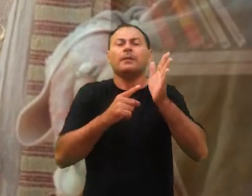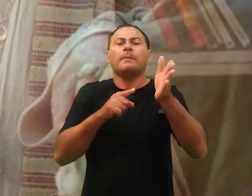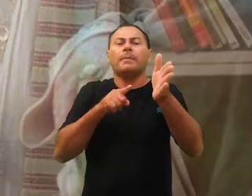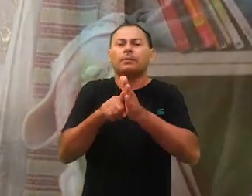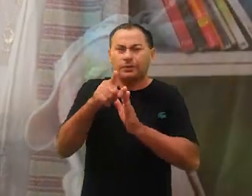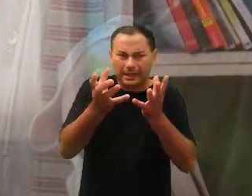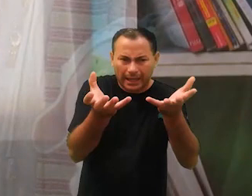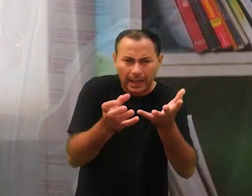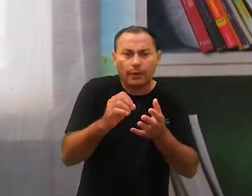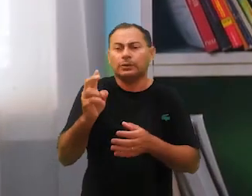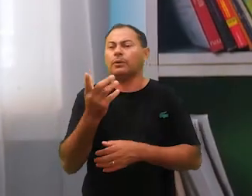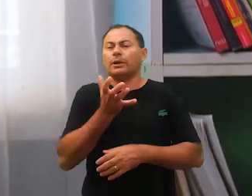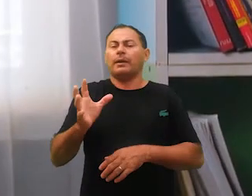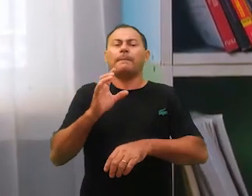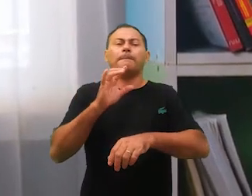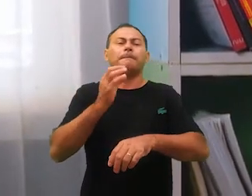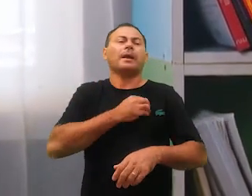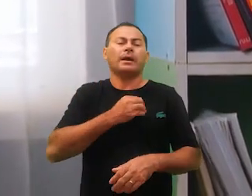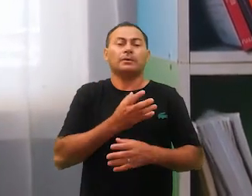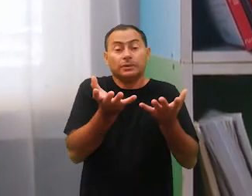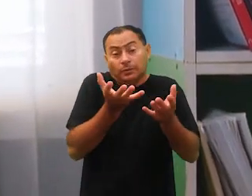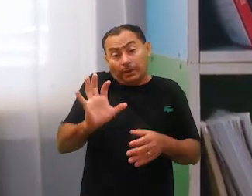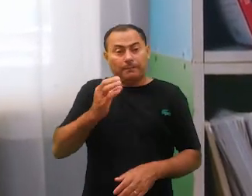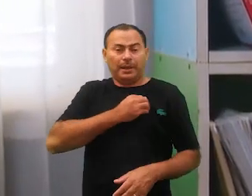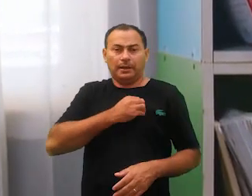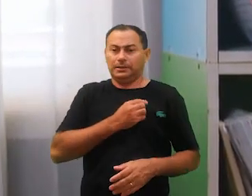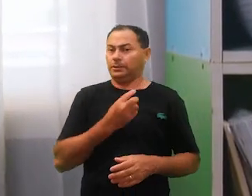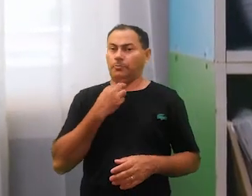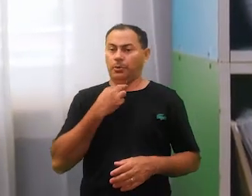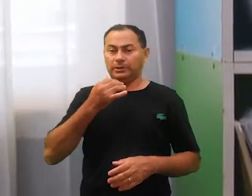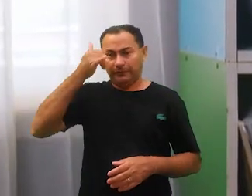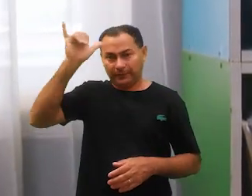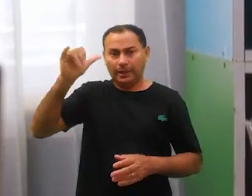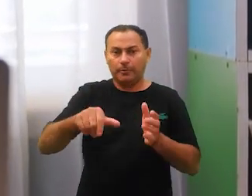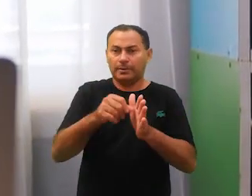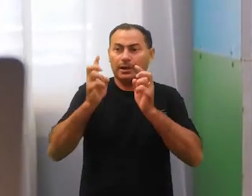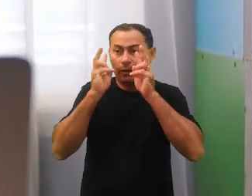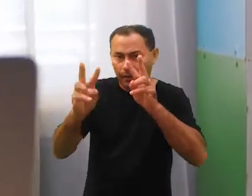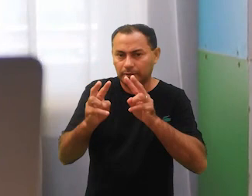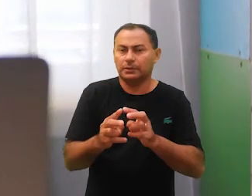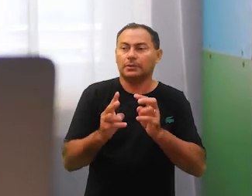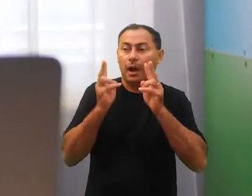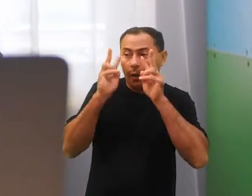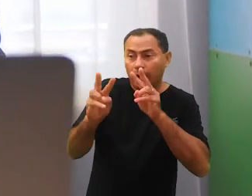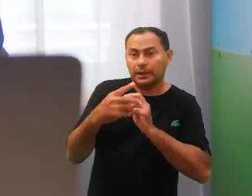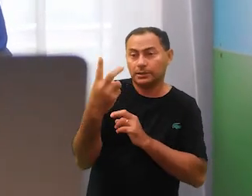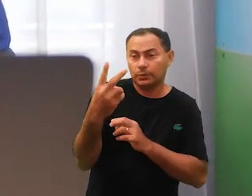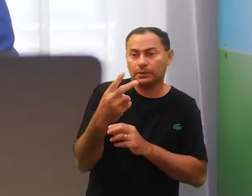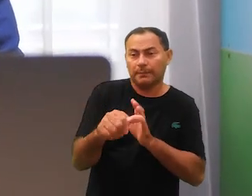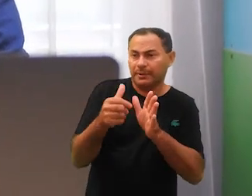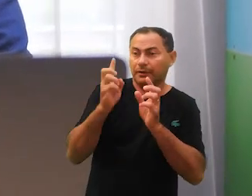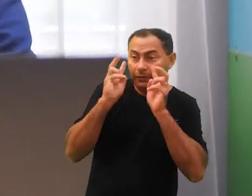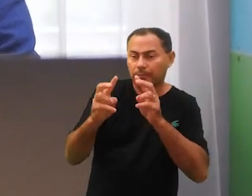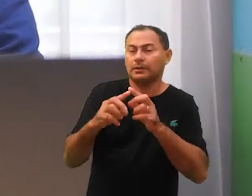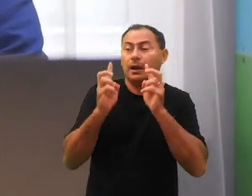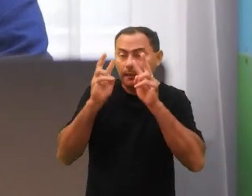a pergunta: você quer ou não quer pecar? Se você não quer pecar e não pode evitar o primeiro olhar, não olhe a segunda